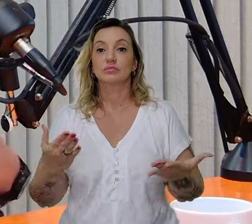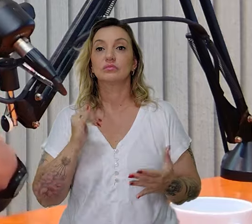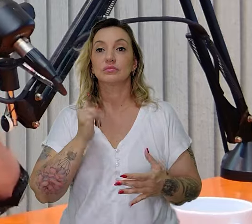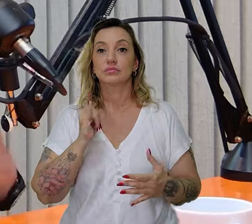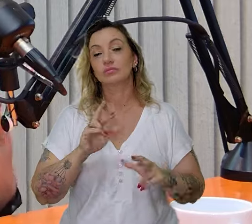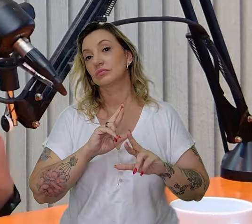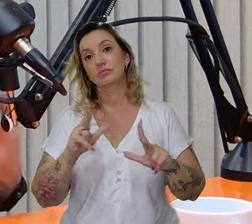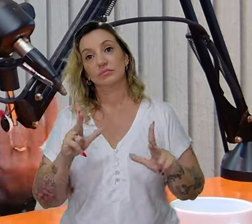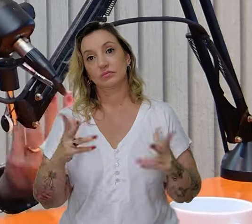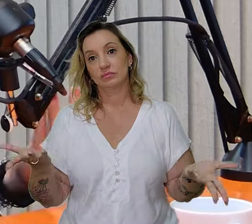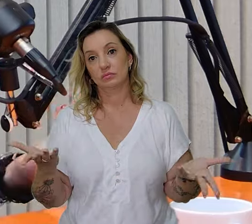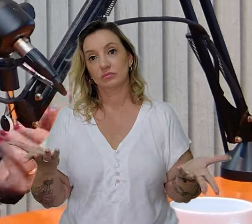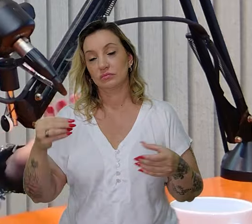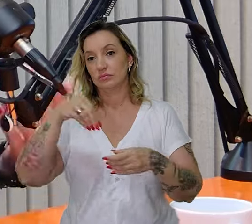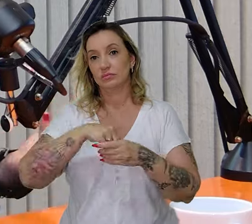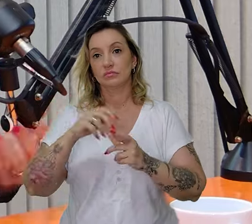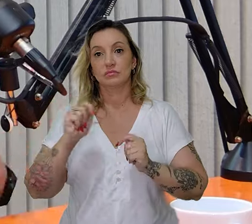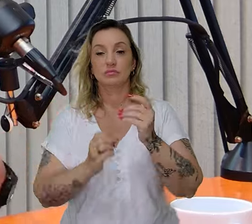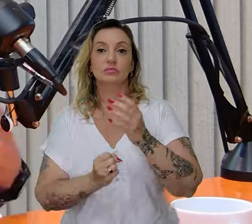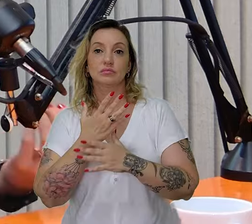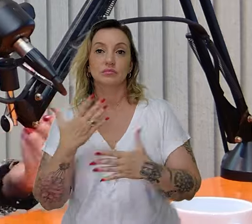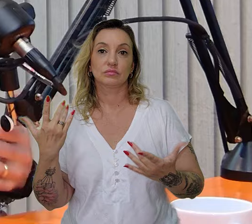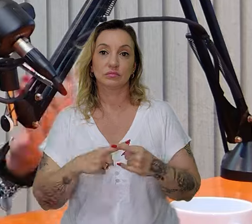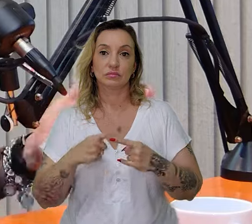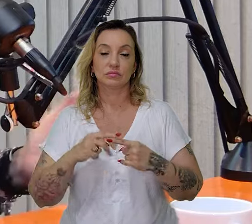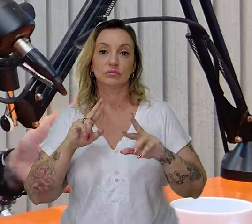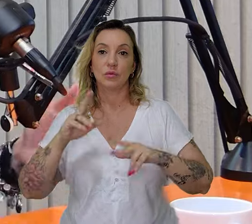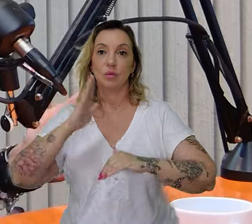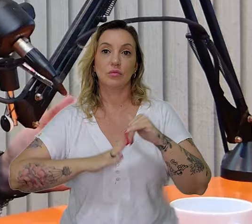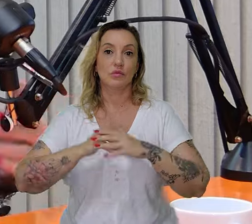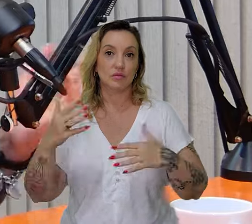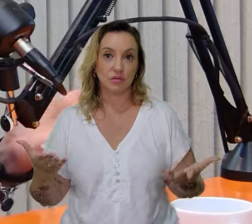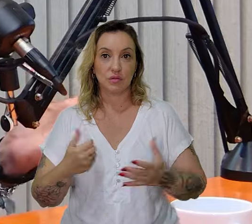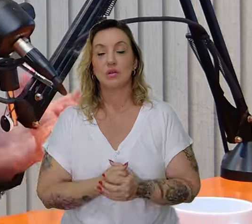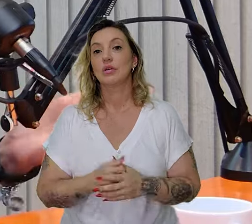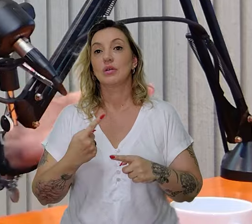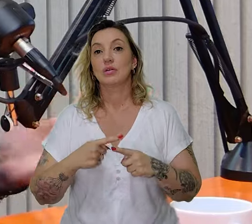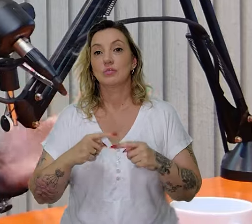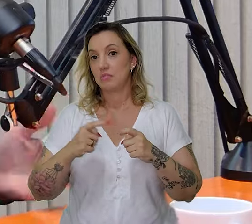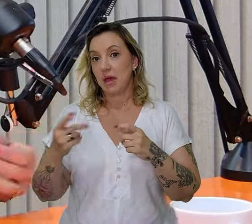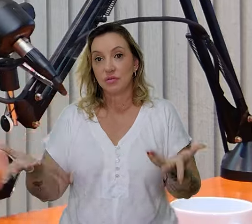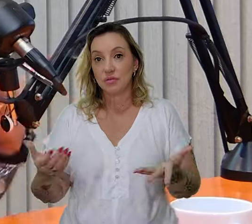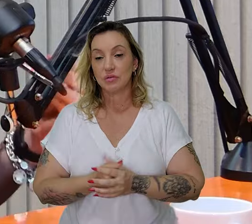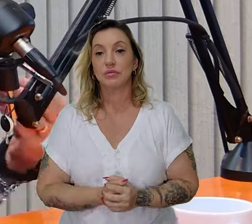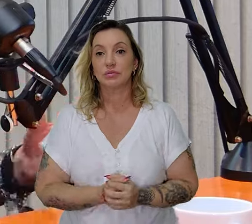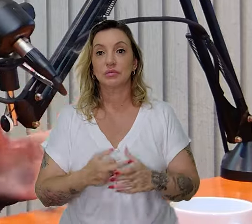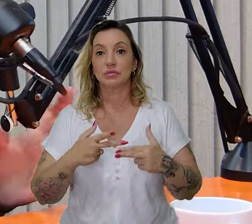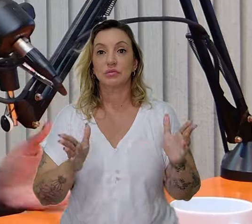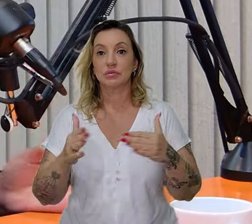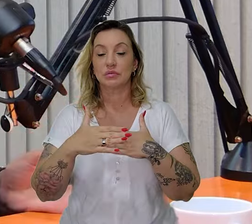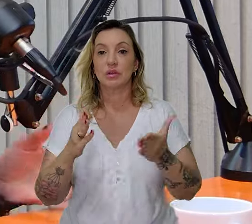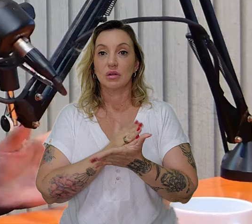você vai dizer que não você não é não tá na economia criativa porque você não é um profissional criativo né porque você é médico então a coisa da